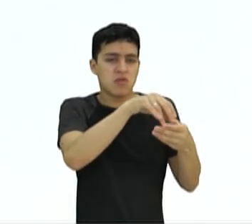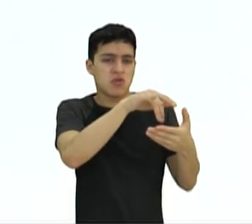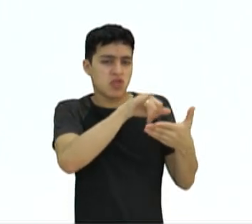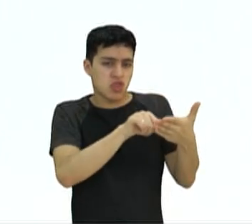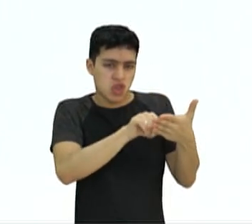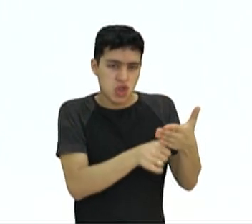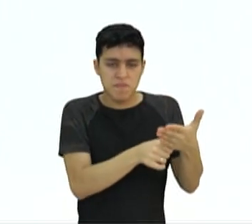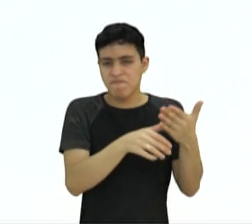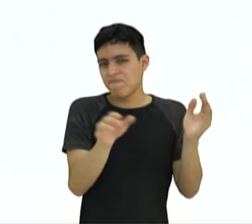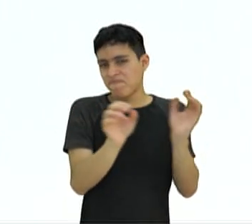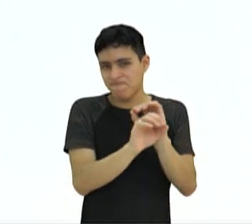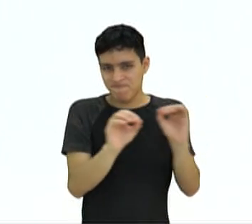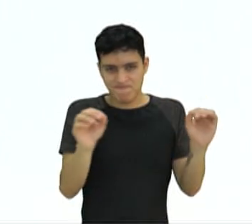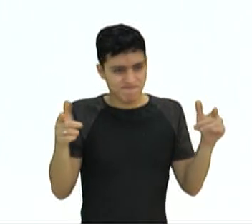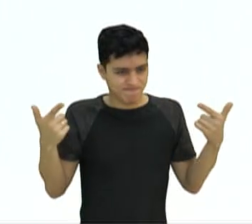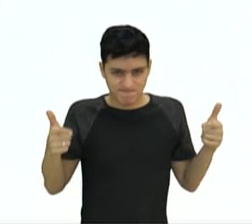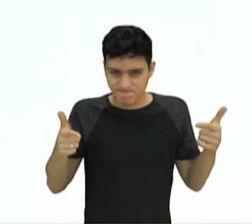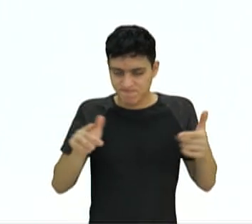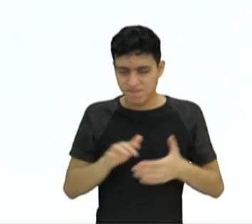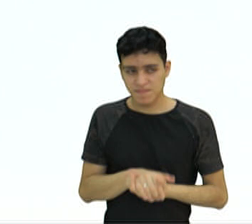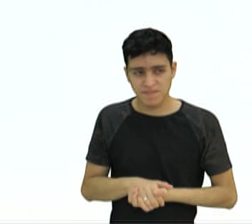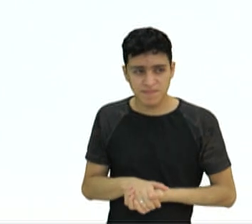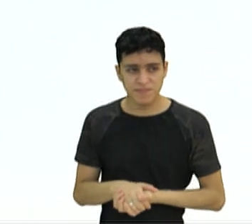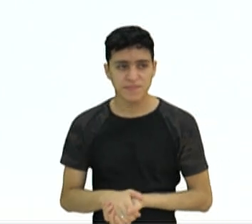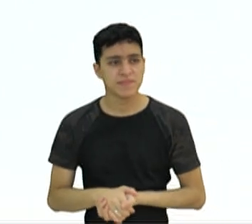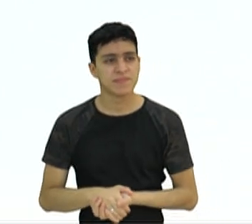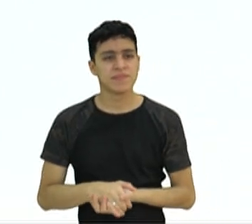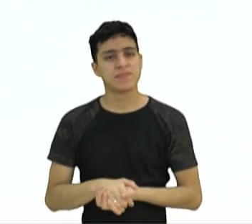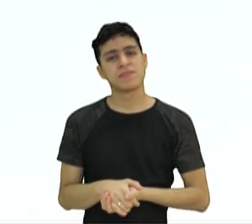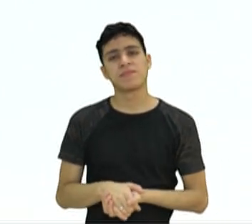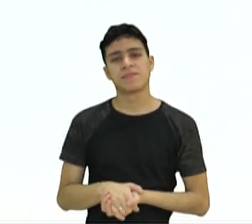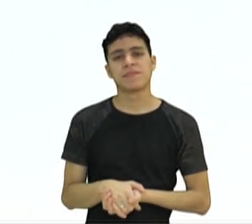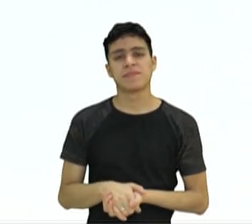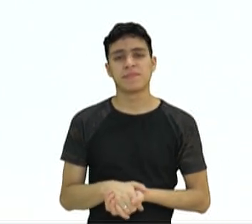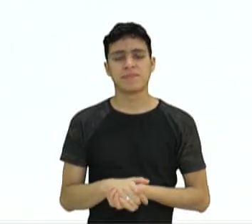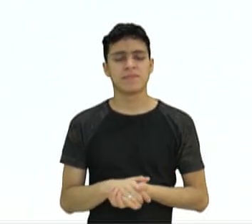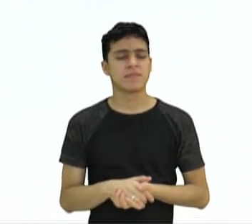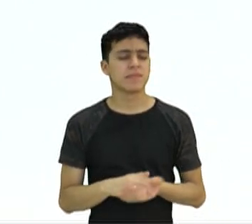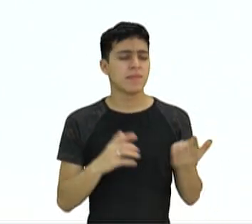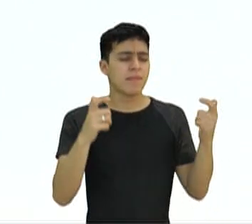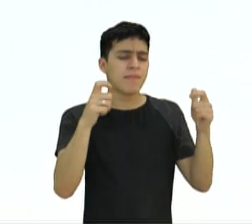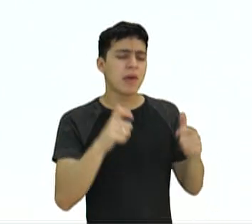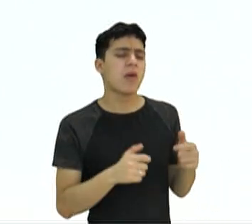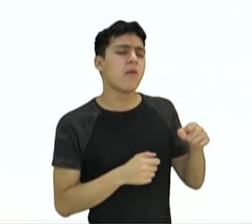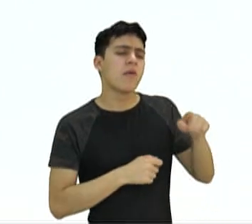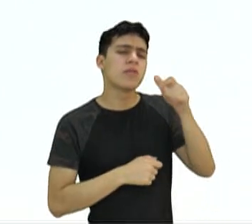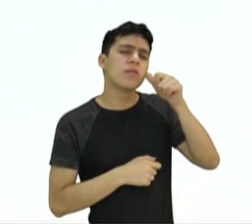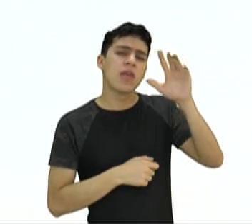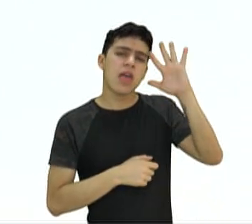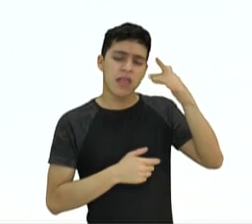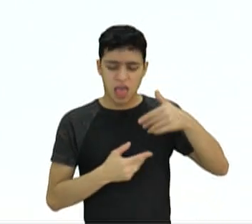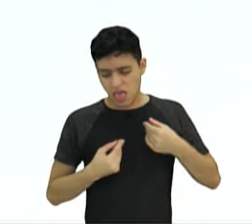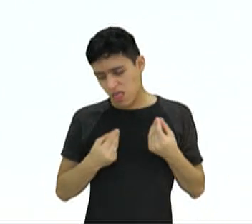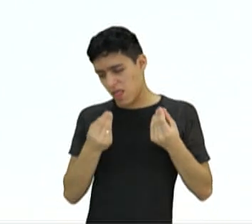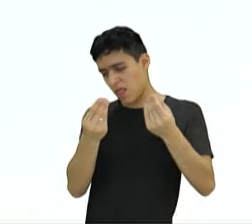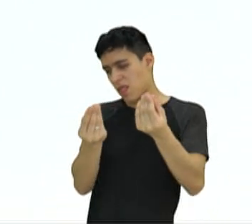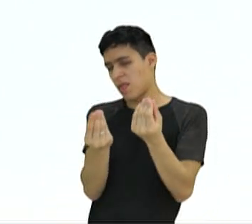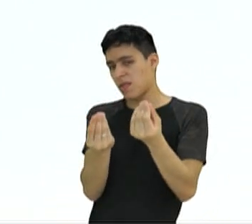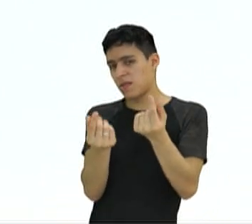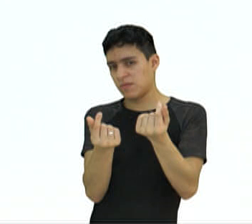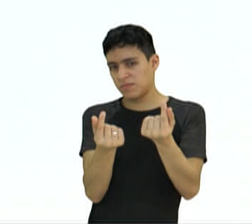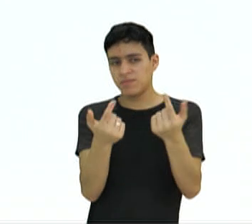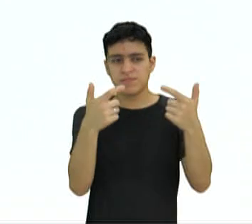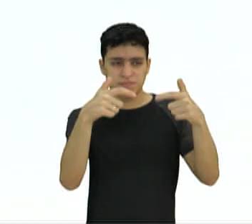there wasn't. Não tinha. Where did she decide to take it to? Para onde que ela decidiu então levar a carteira? To the